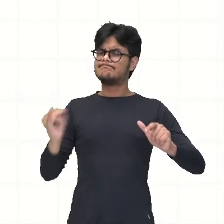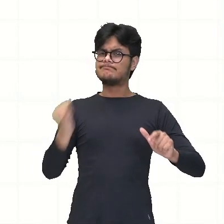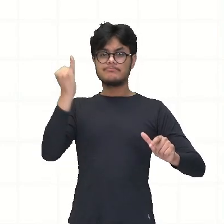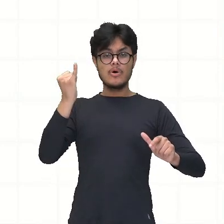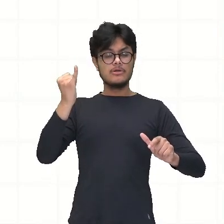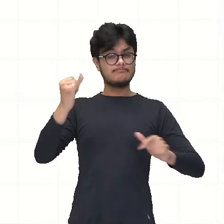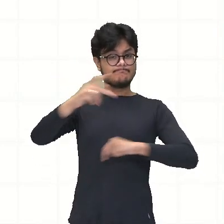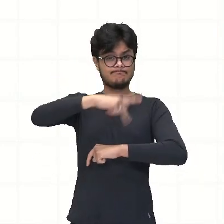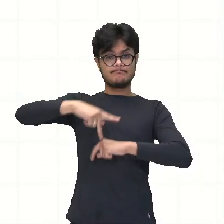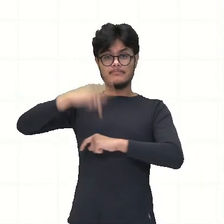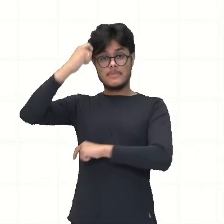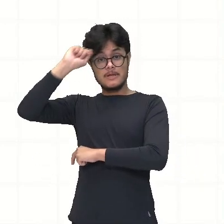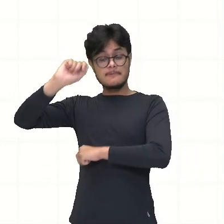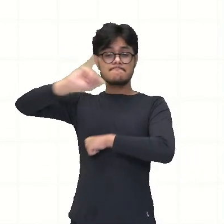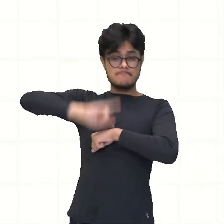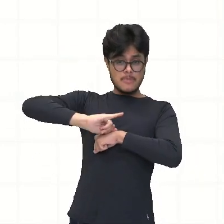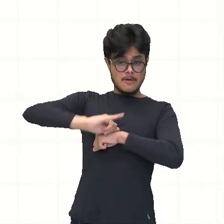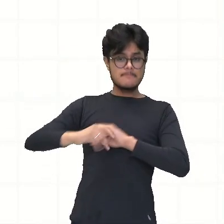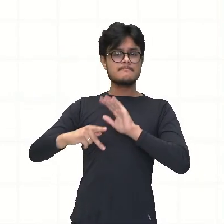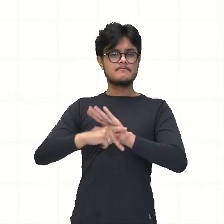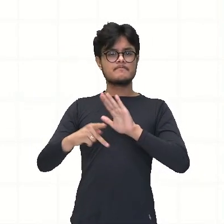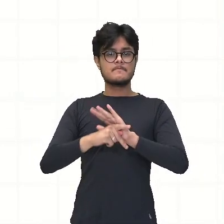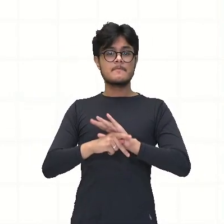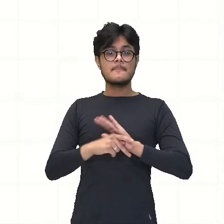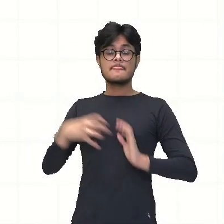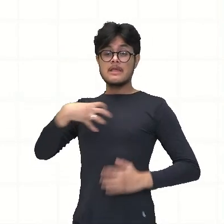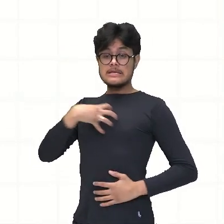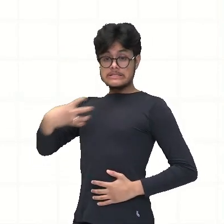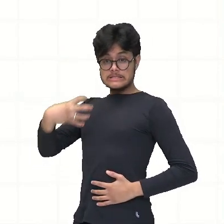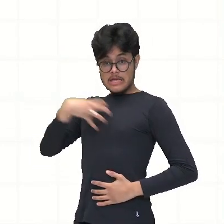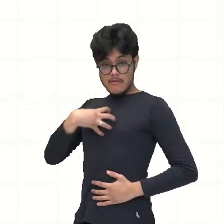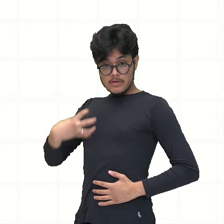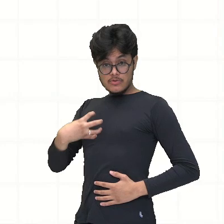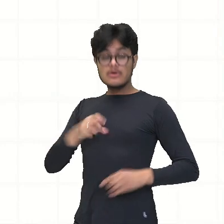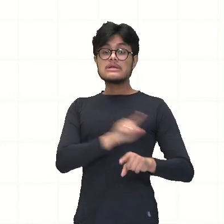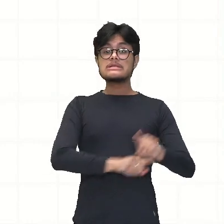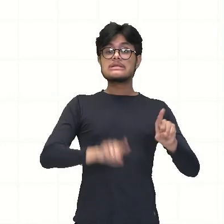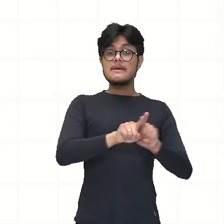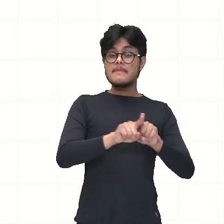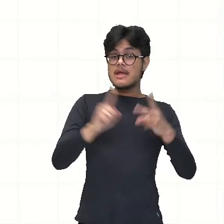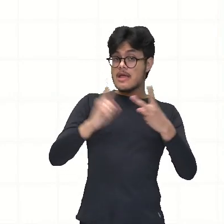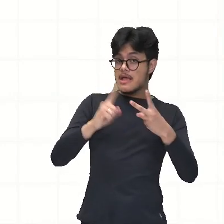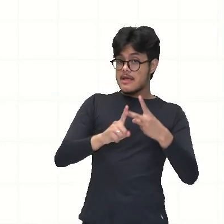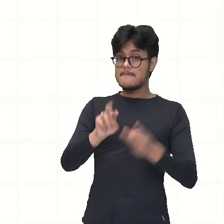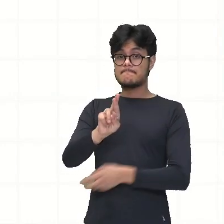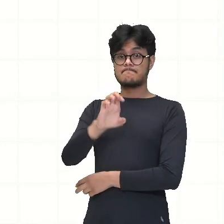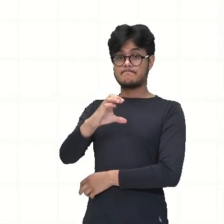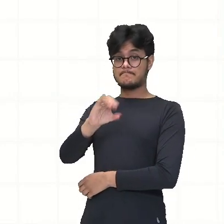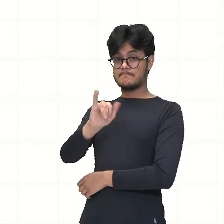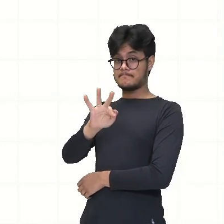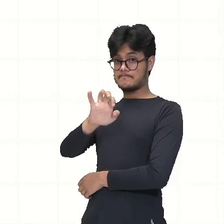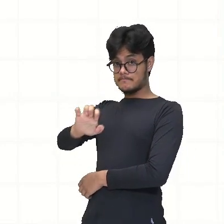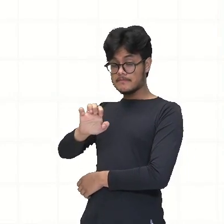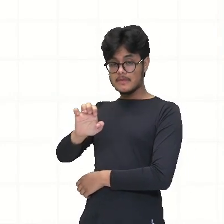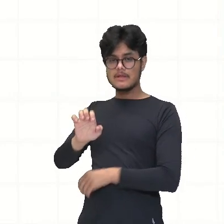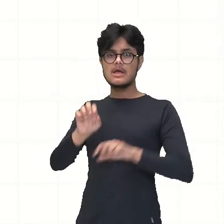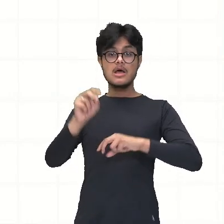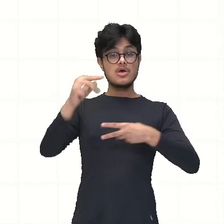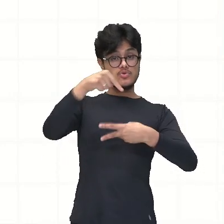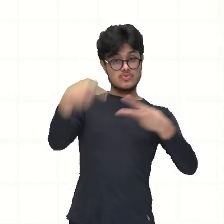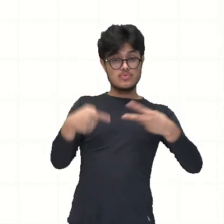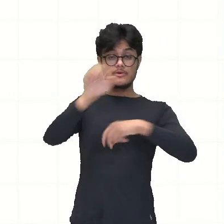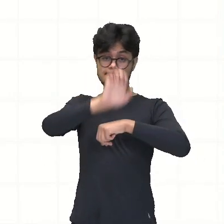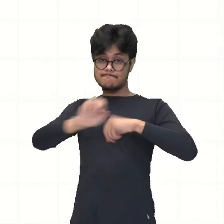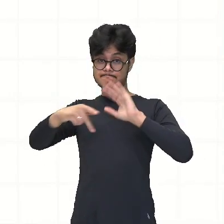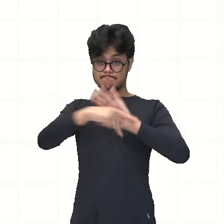importantes capitais, né, tanto Salvador quanto Recife, tá bom? Então, aqui a gente tem duas cidades que foram os